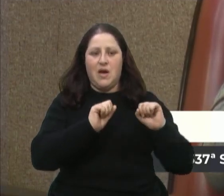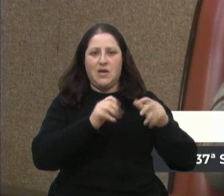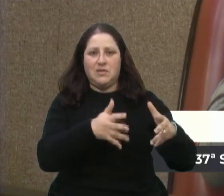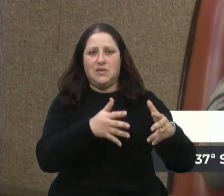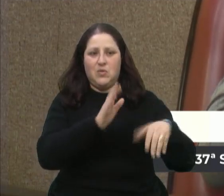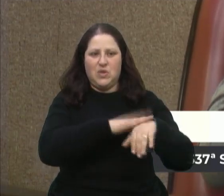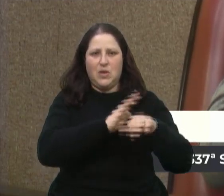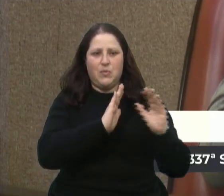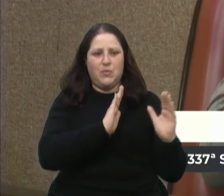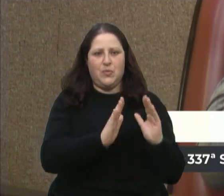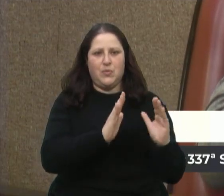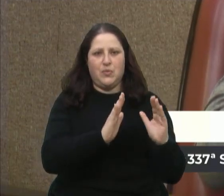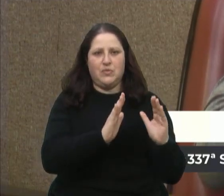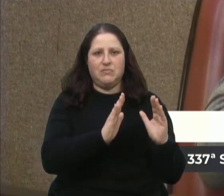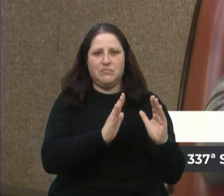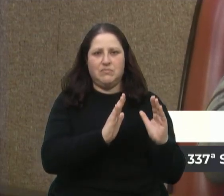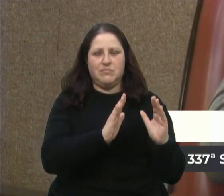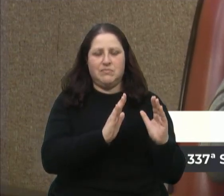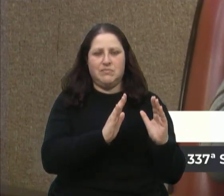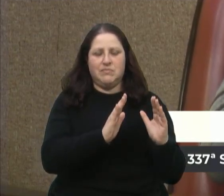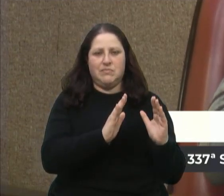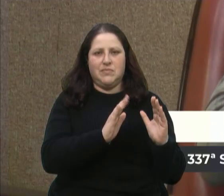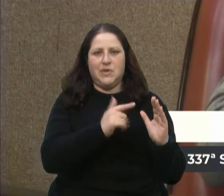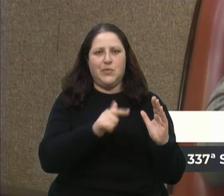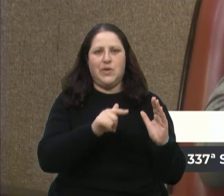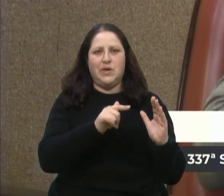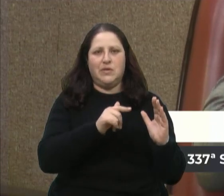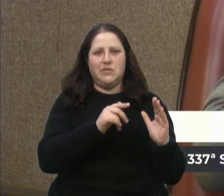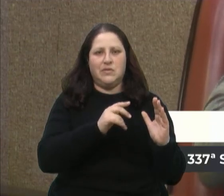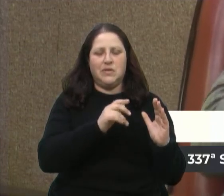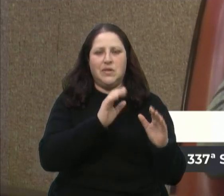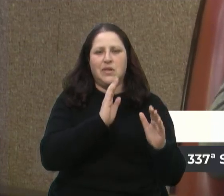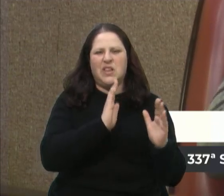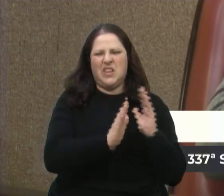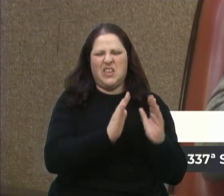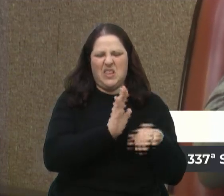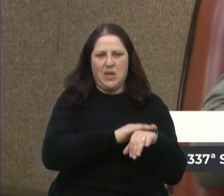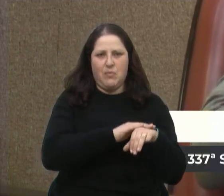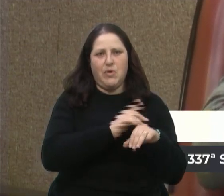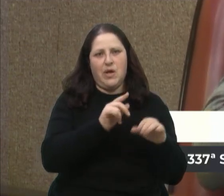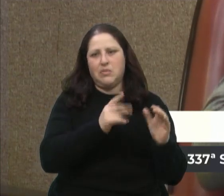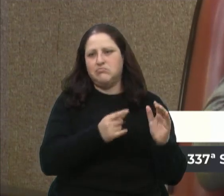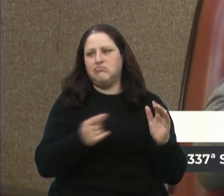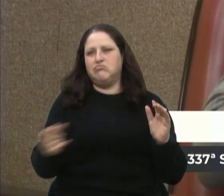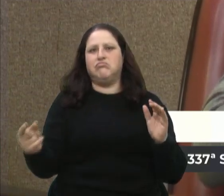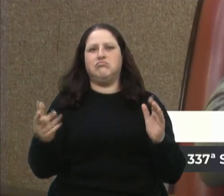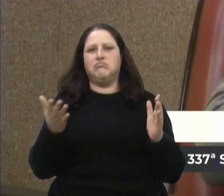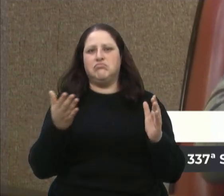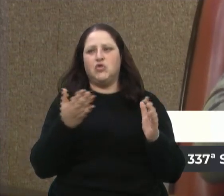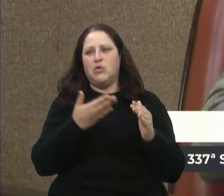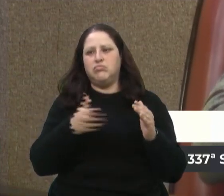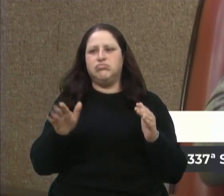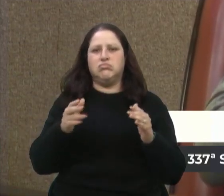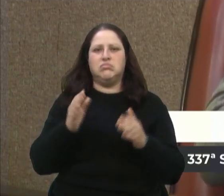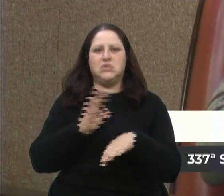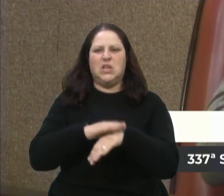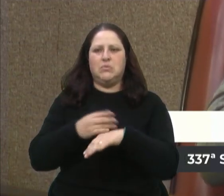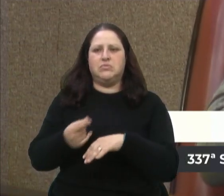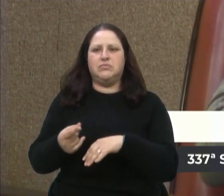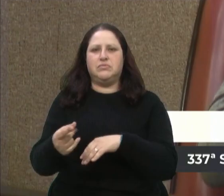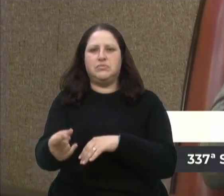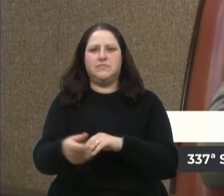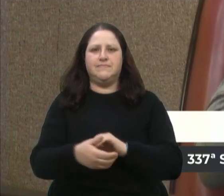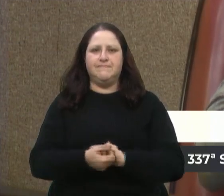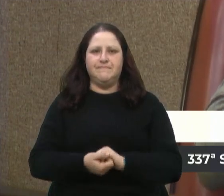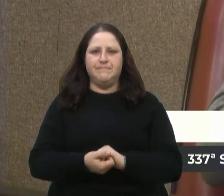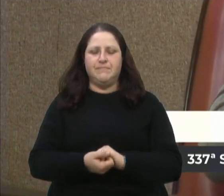torna, não é mais provisória, ela se torna permanente, né? E aí está um caso que virou permanente. E a gente está, o